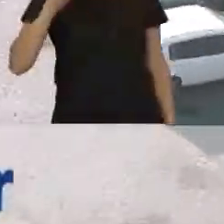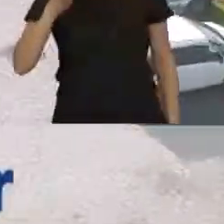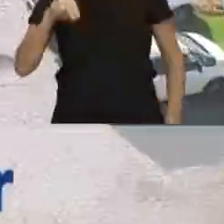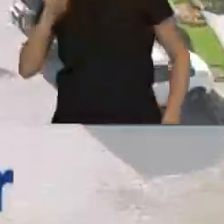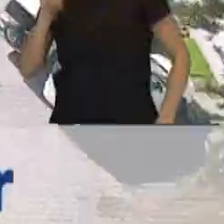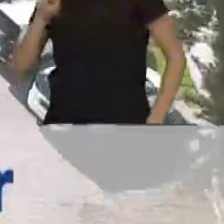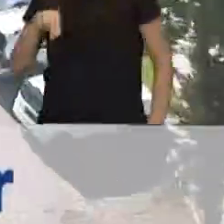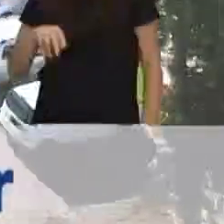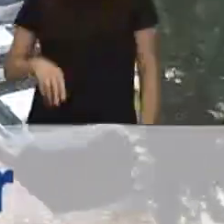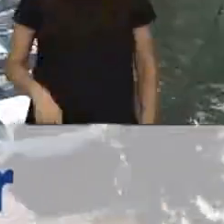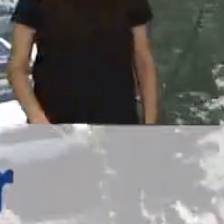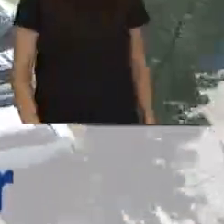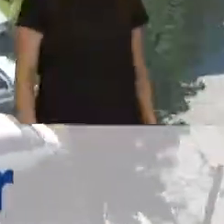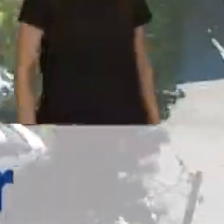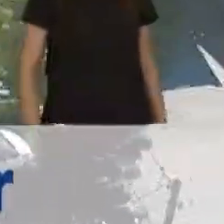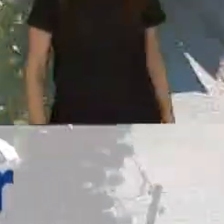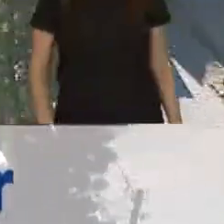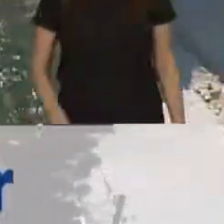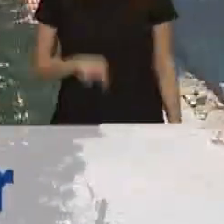vou te esquecer.